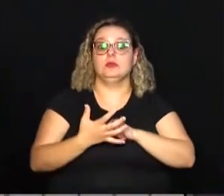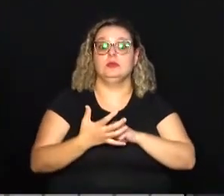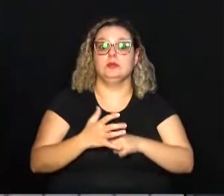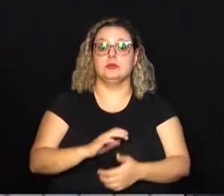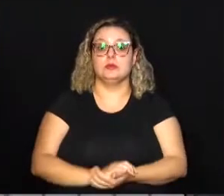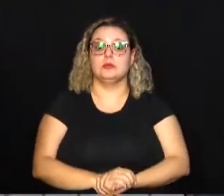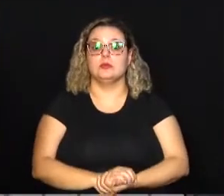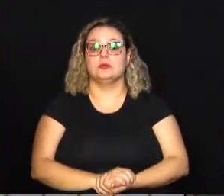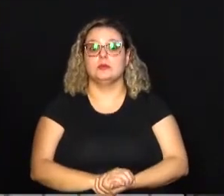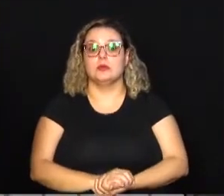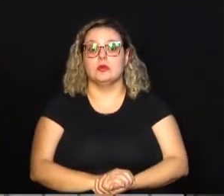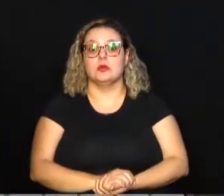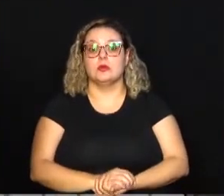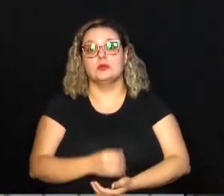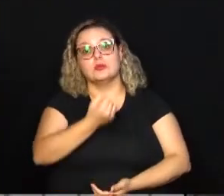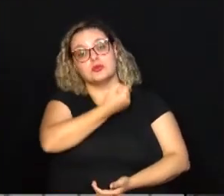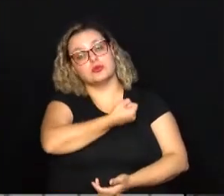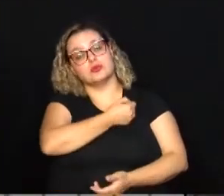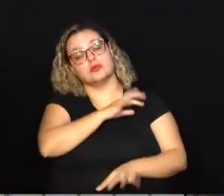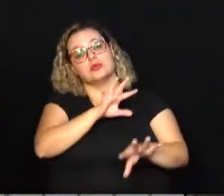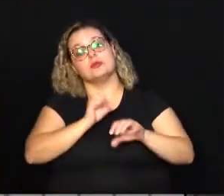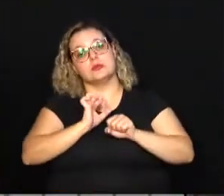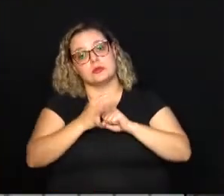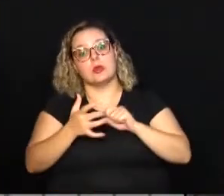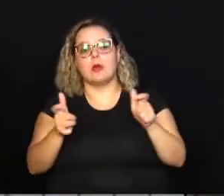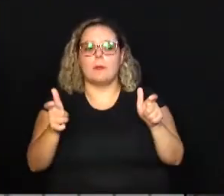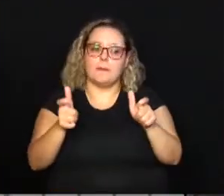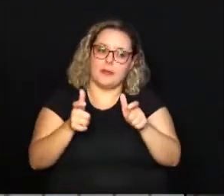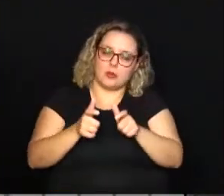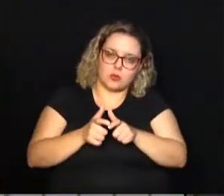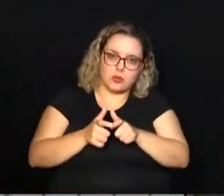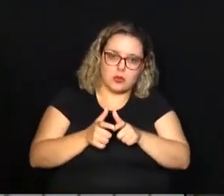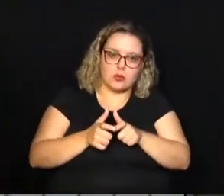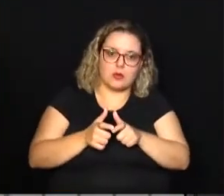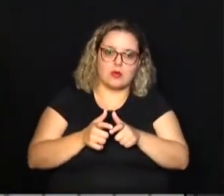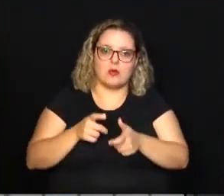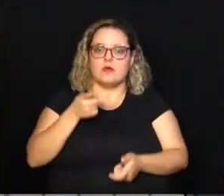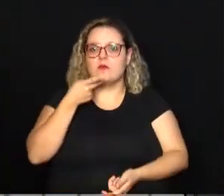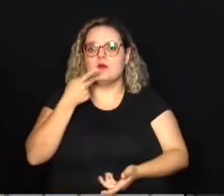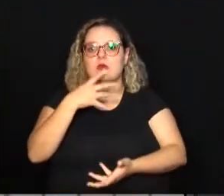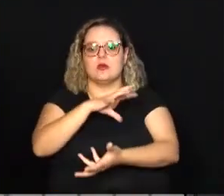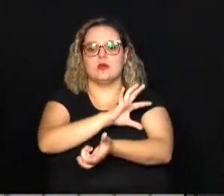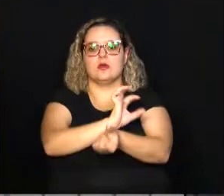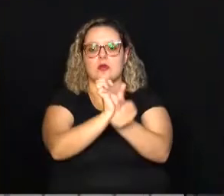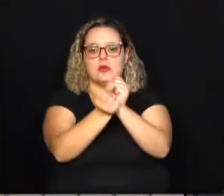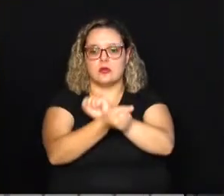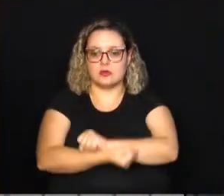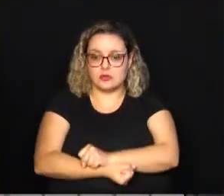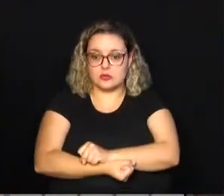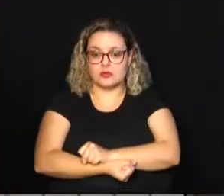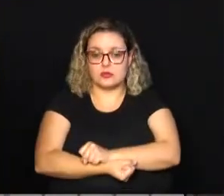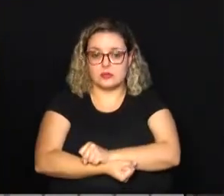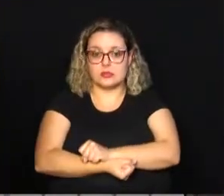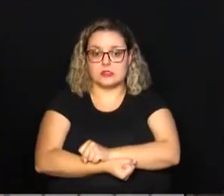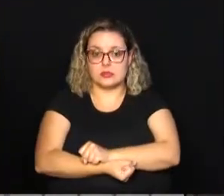o número de pessoas é muito menor. Então, falar que o lockdown ou que